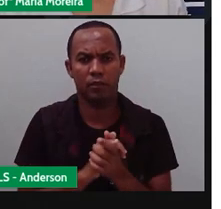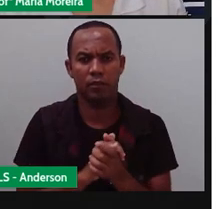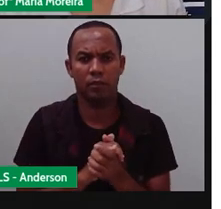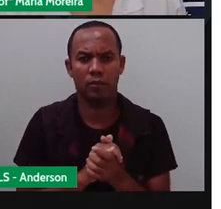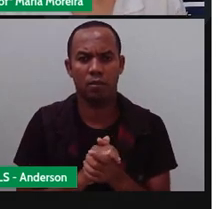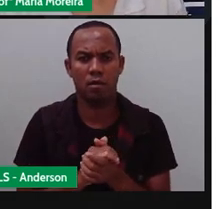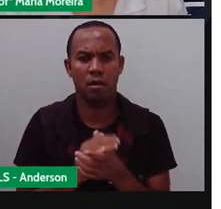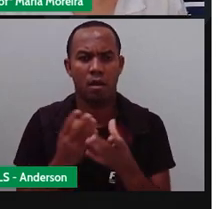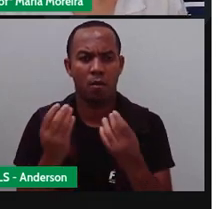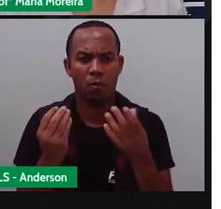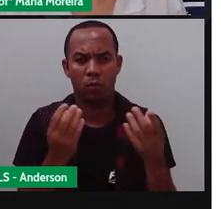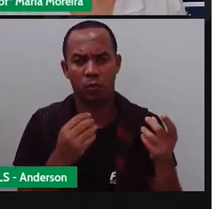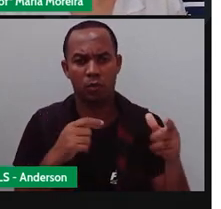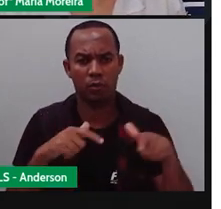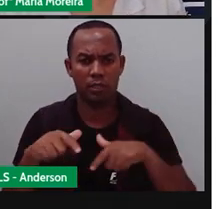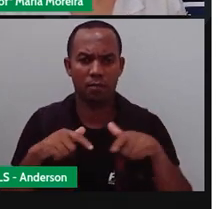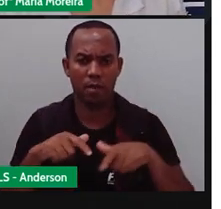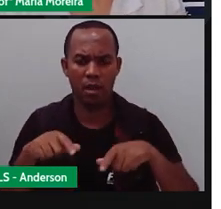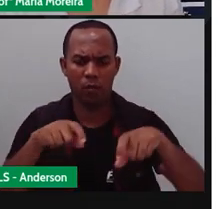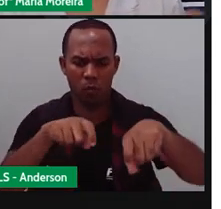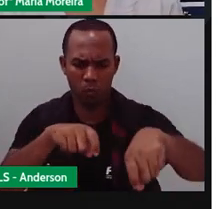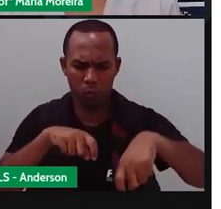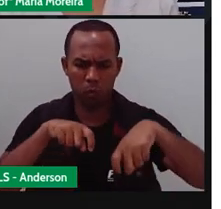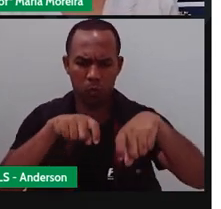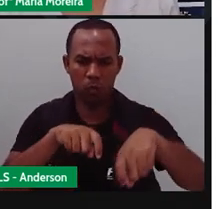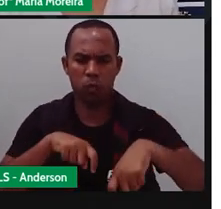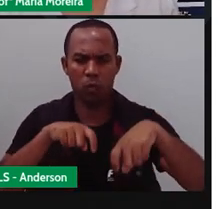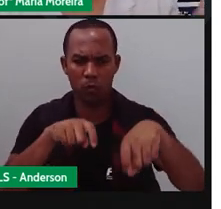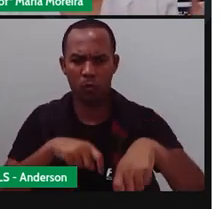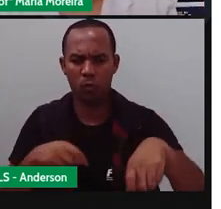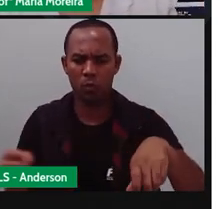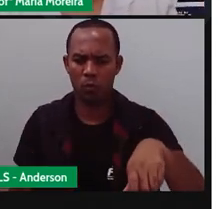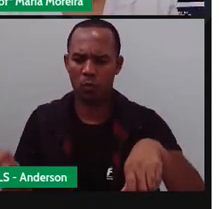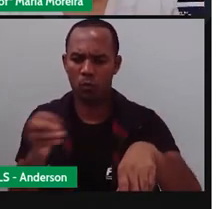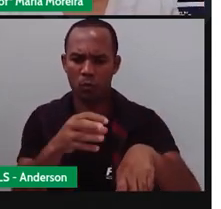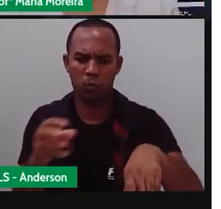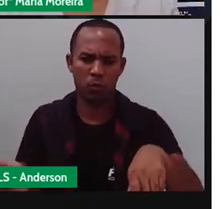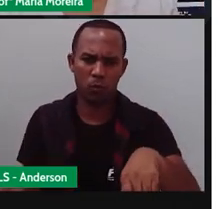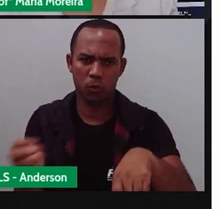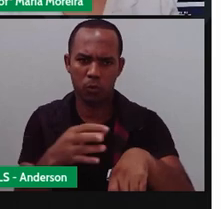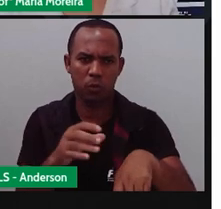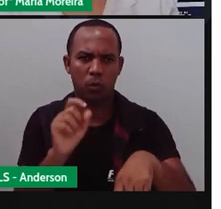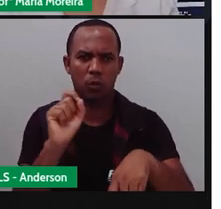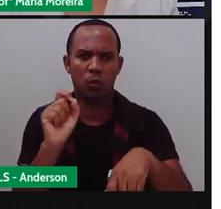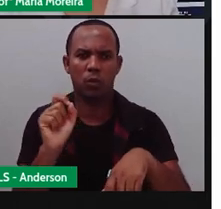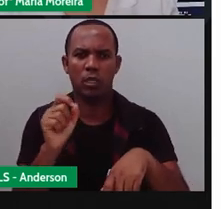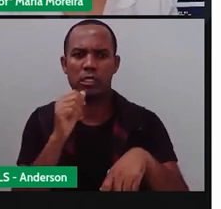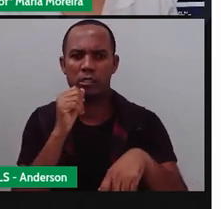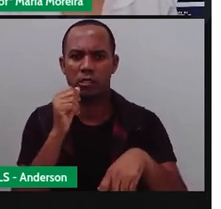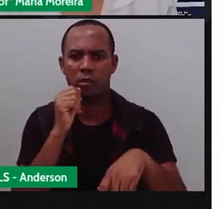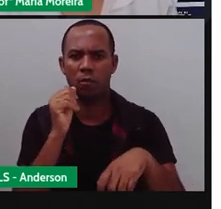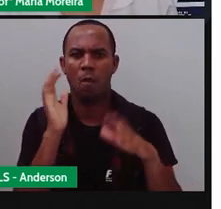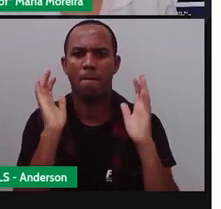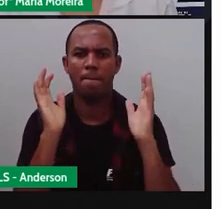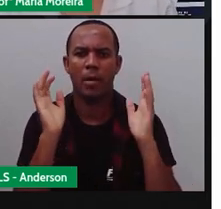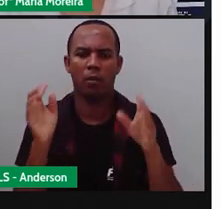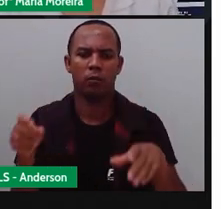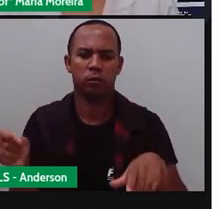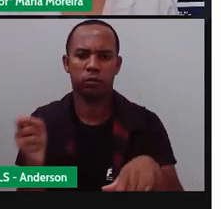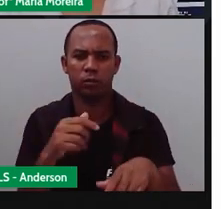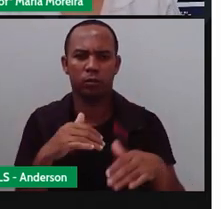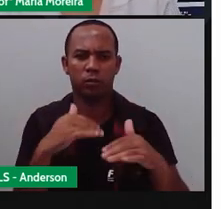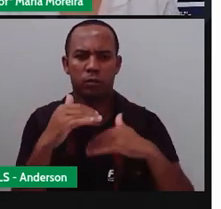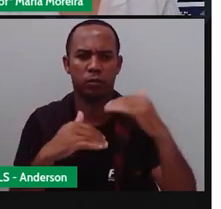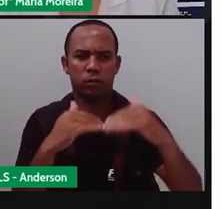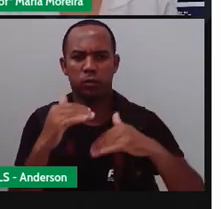grande parte do trabalho agrícola né ainda até hoje ele é feito a mão o transporte obviamente ele